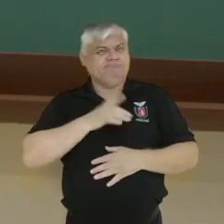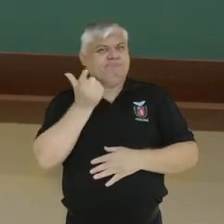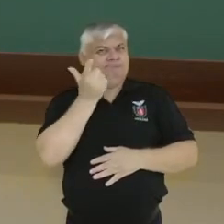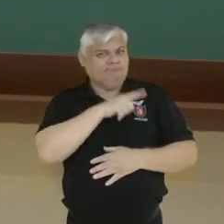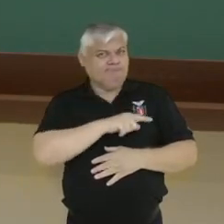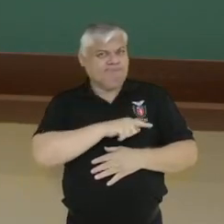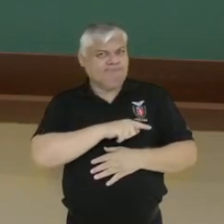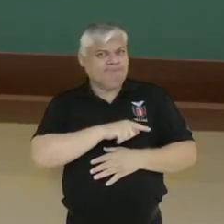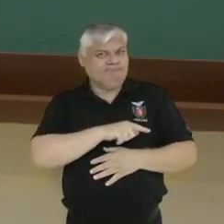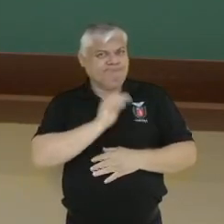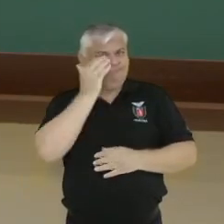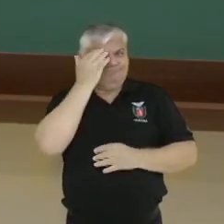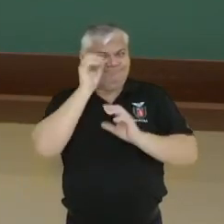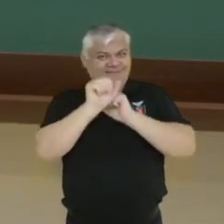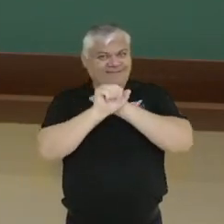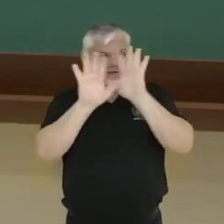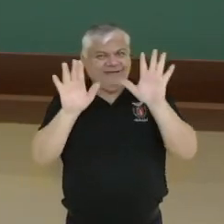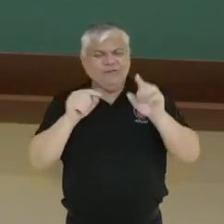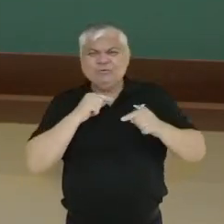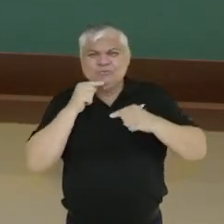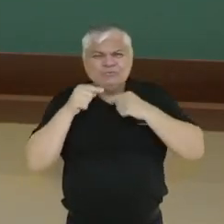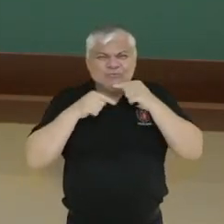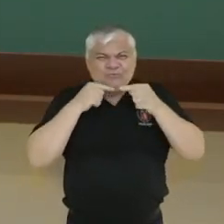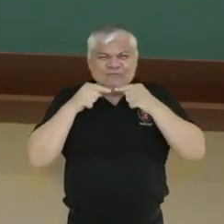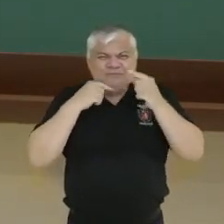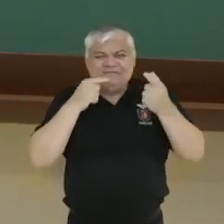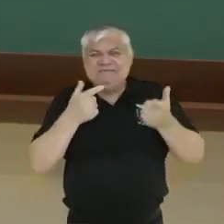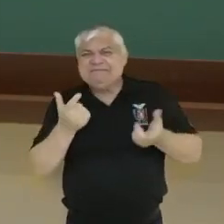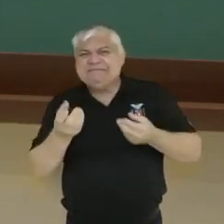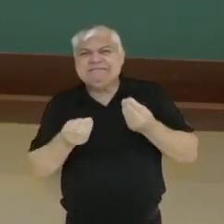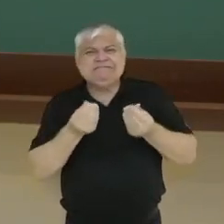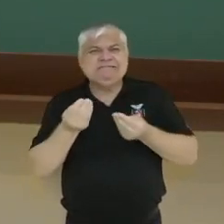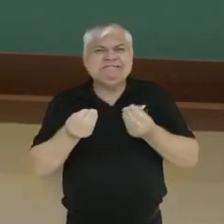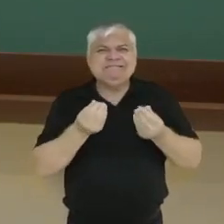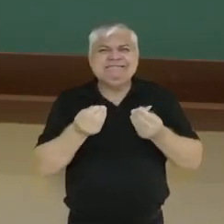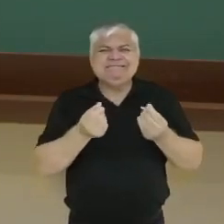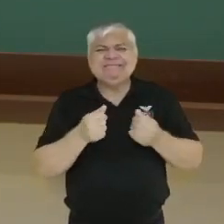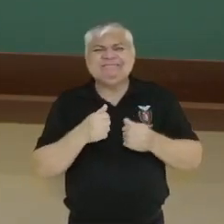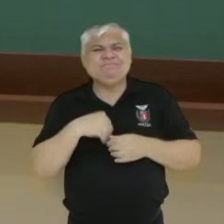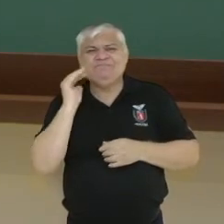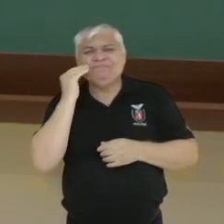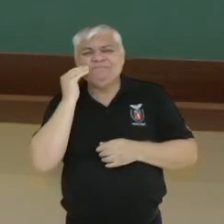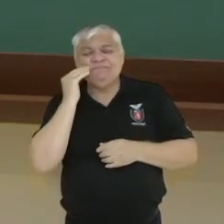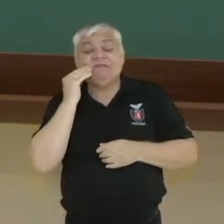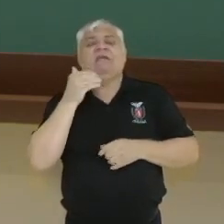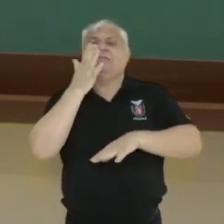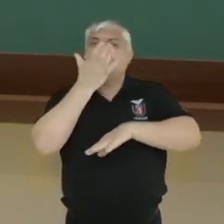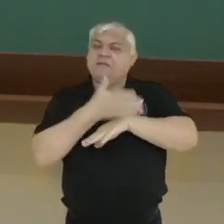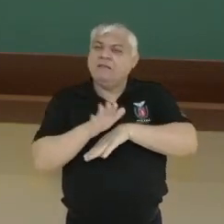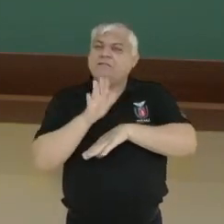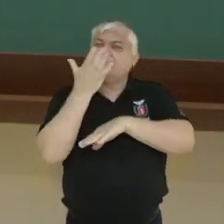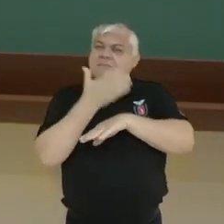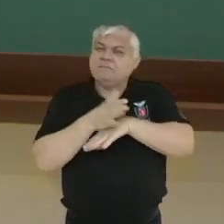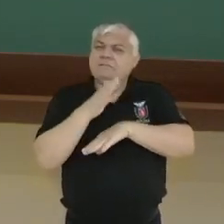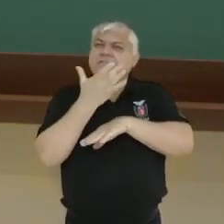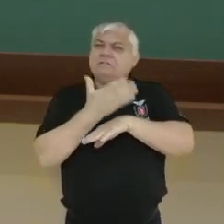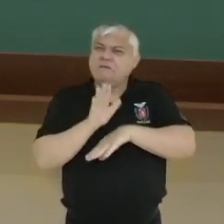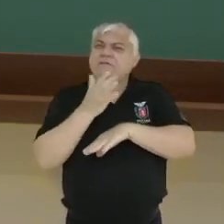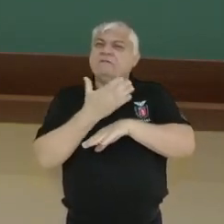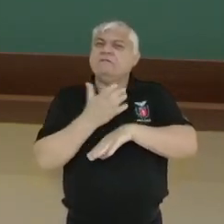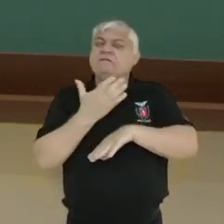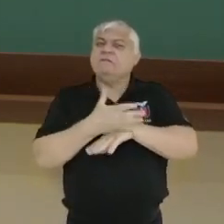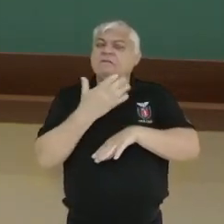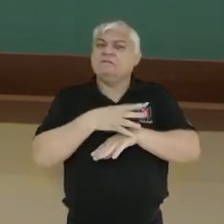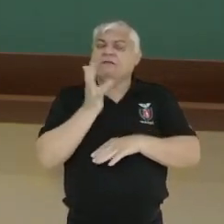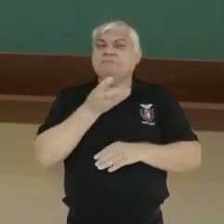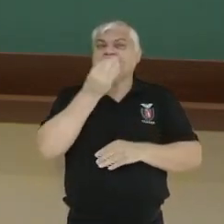ficou legal. Quem ficou ainda está meio assim, pisando meio em ovos, não está tranquilo? Pega mais exercícios, pratique, porque